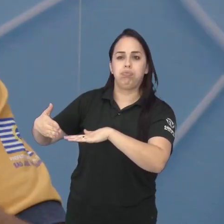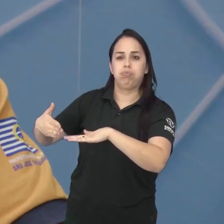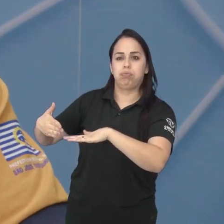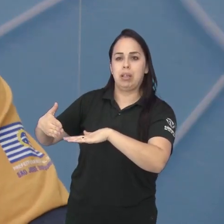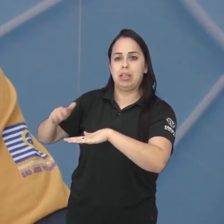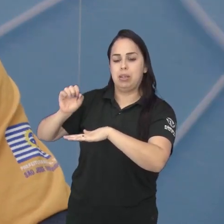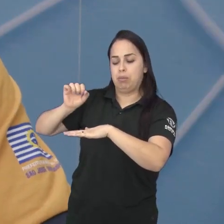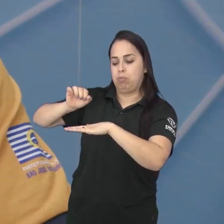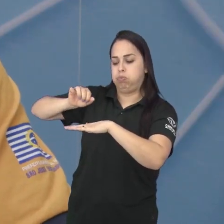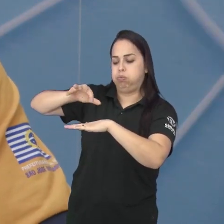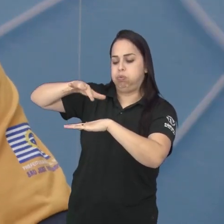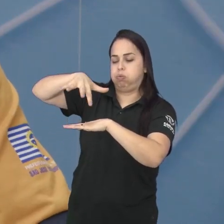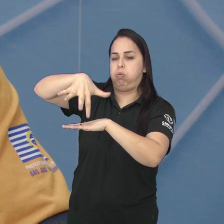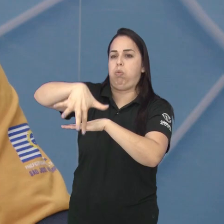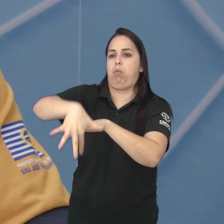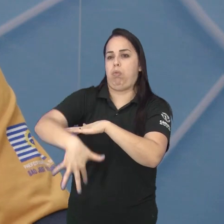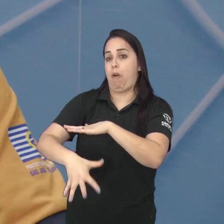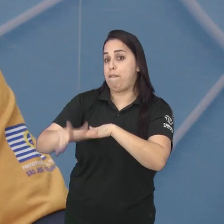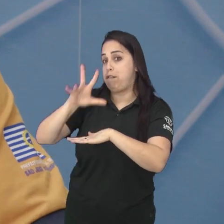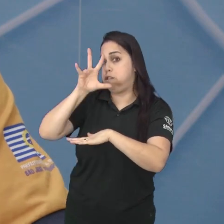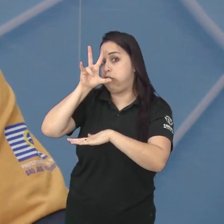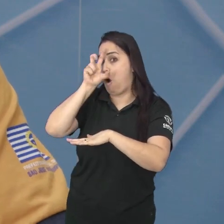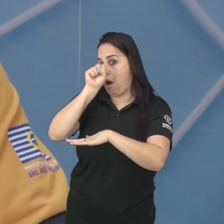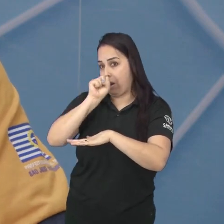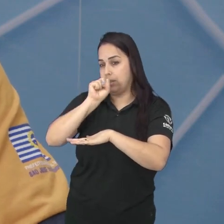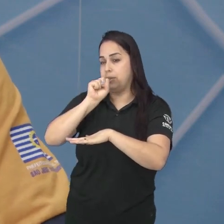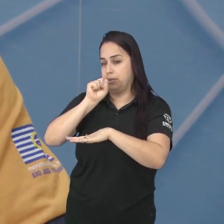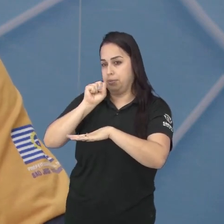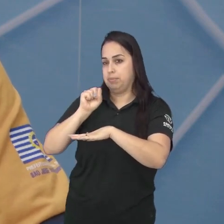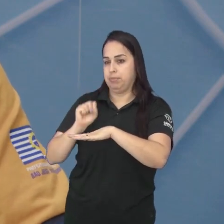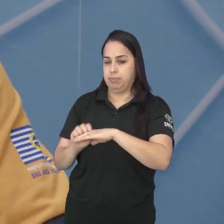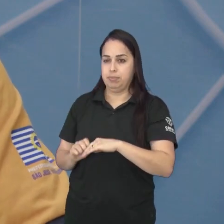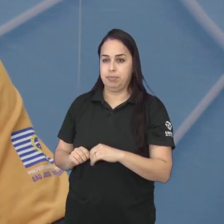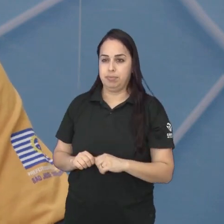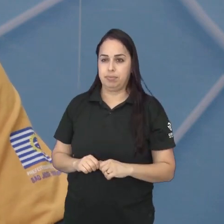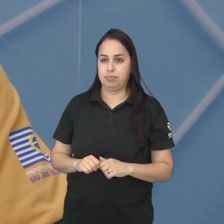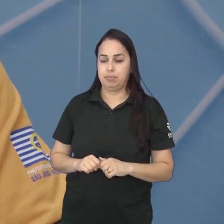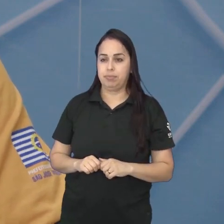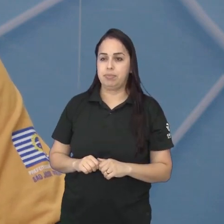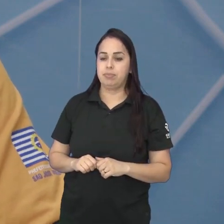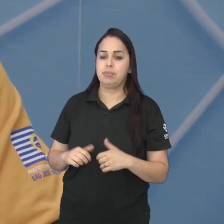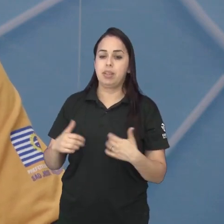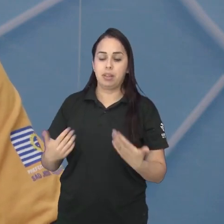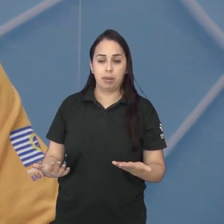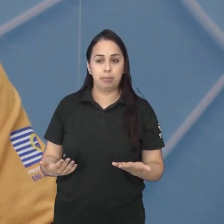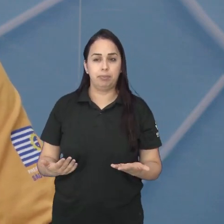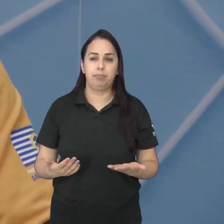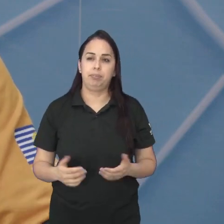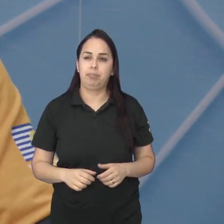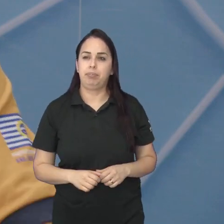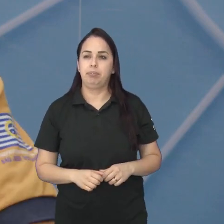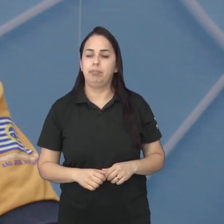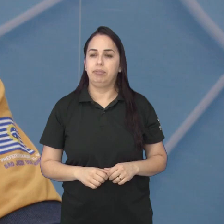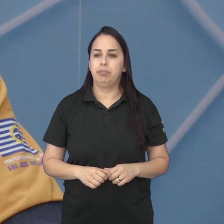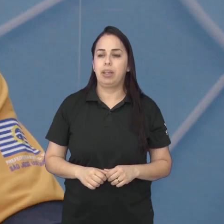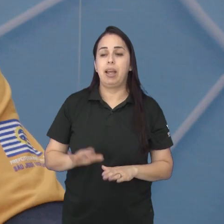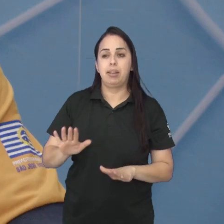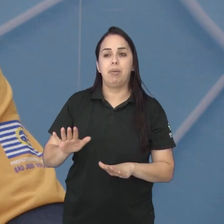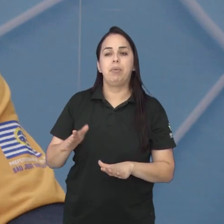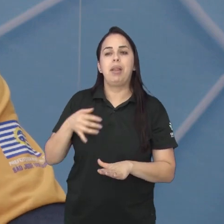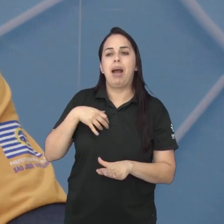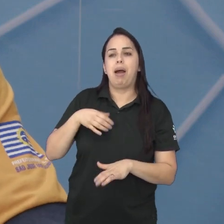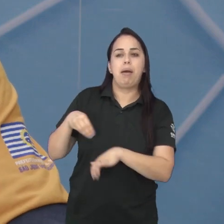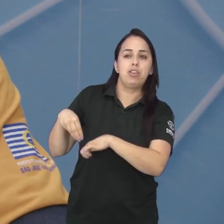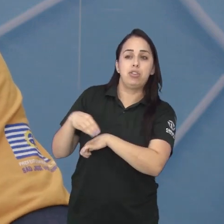cachoeira, né? Então, quando chega na cachoeira, chega o volume, né, junto, de uma vez só. O que tem na